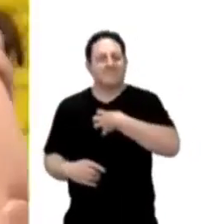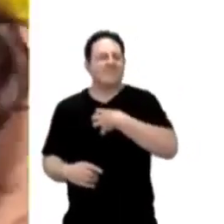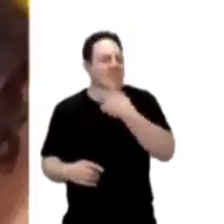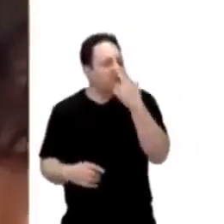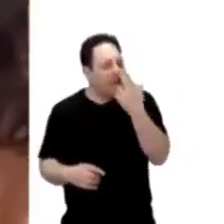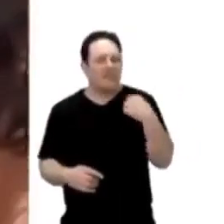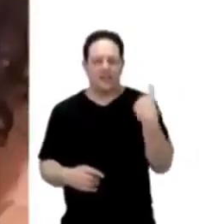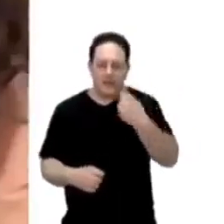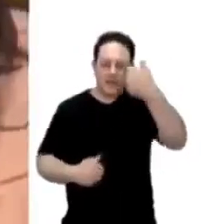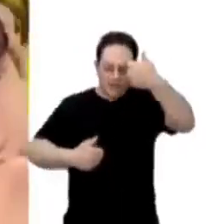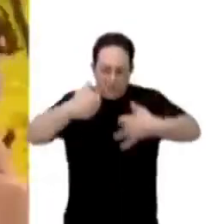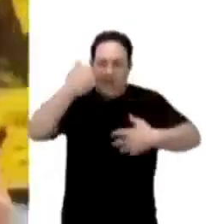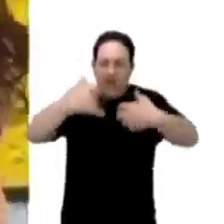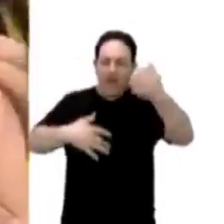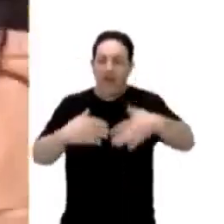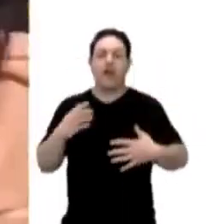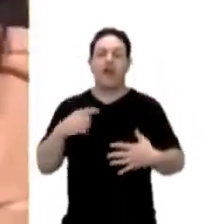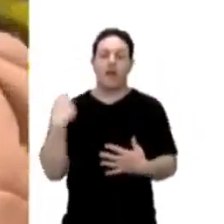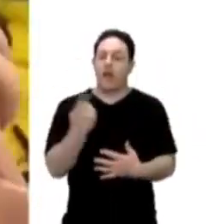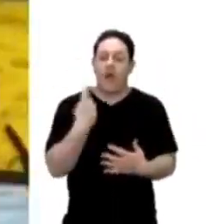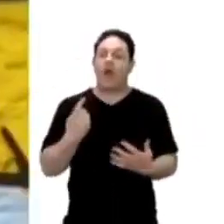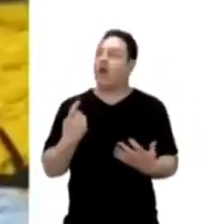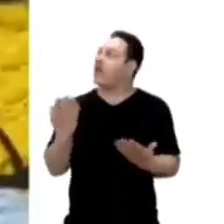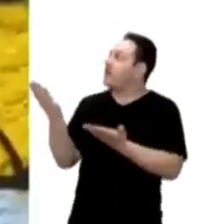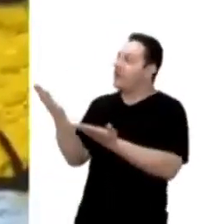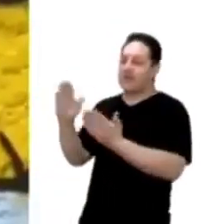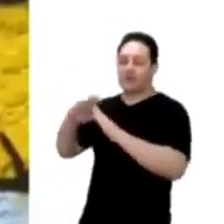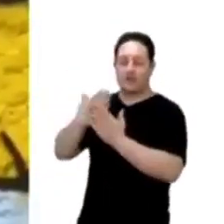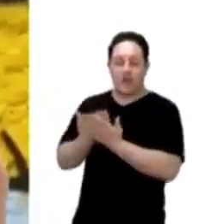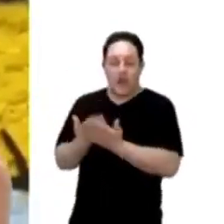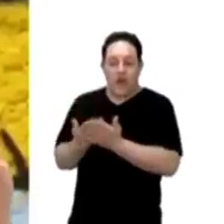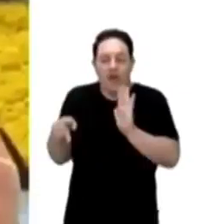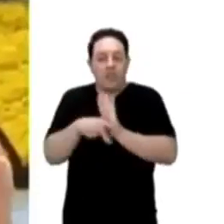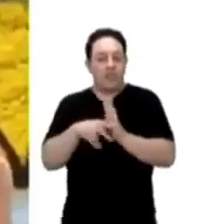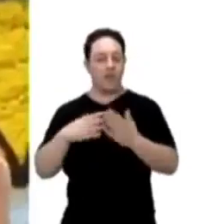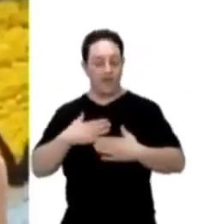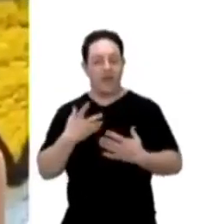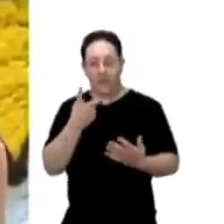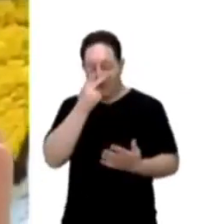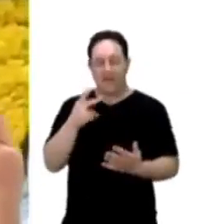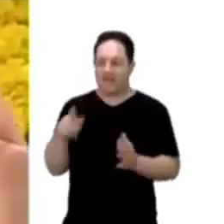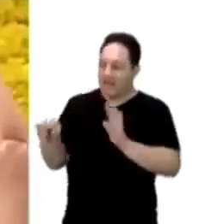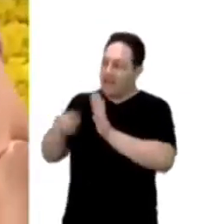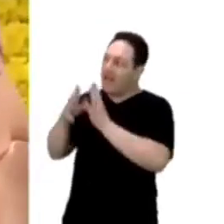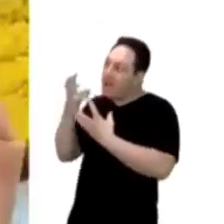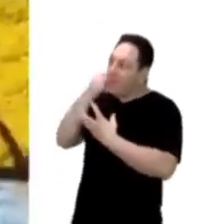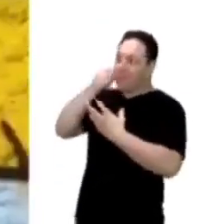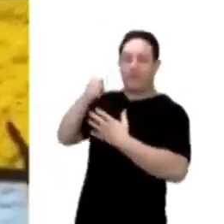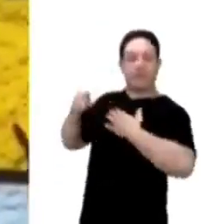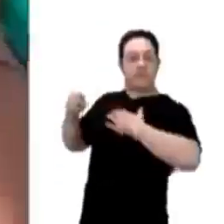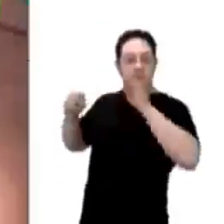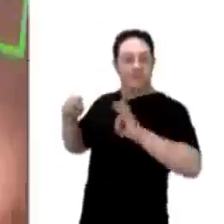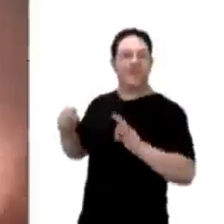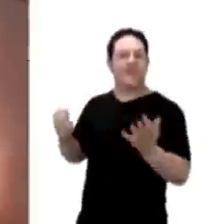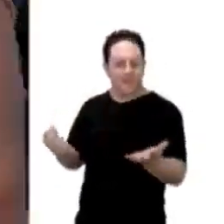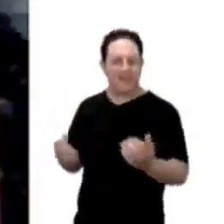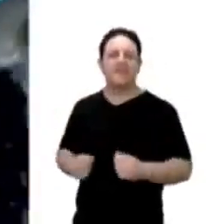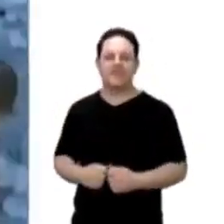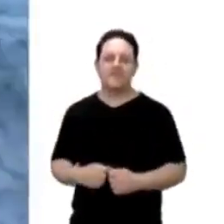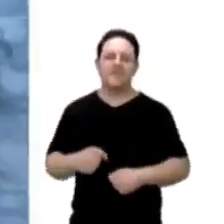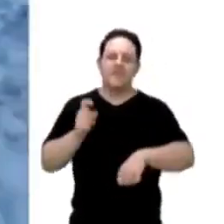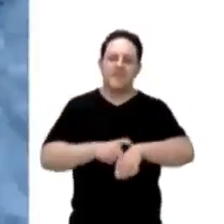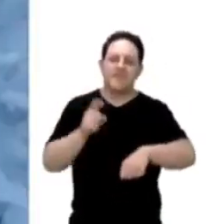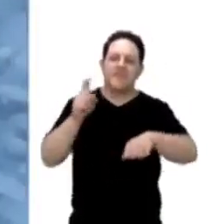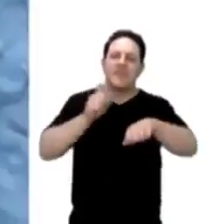colocar a nossa marca na nossa própria escola. Da nossa escola pra si mesmo, né? Porque a escola é nossa. Que